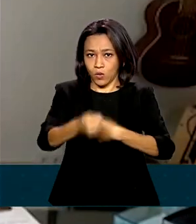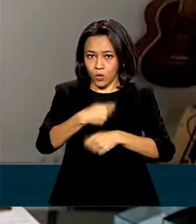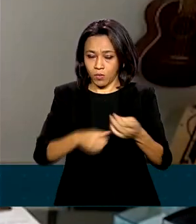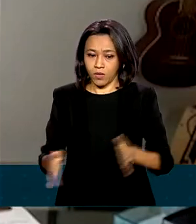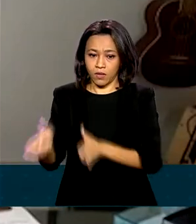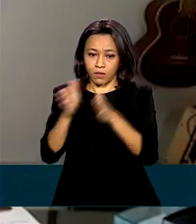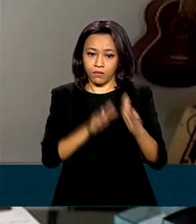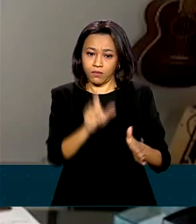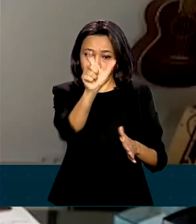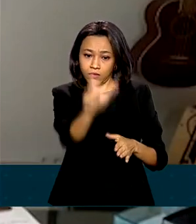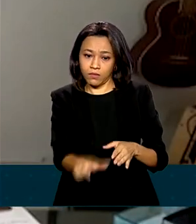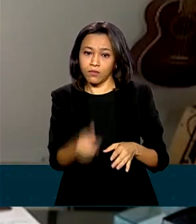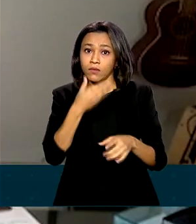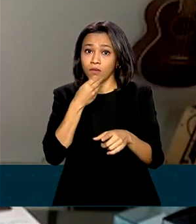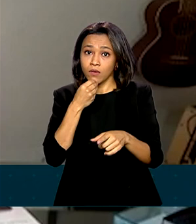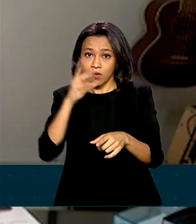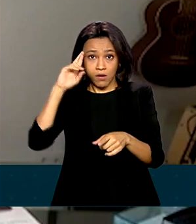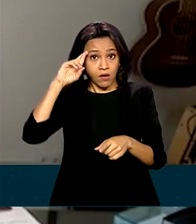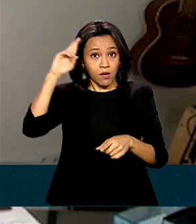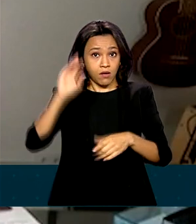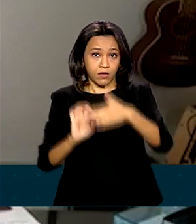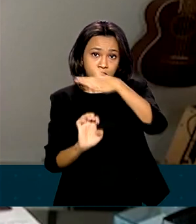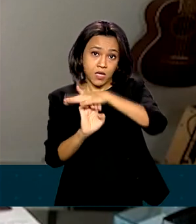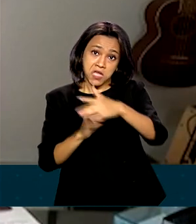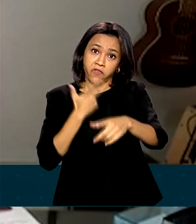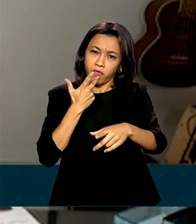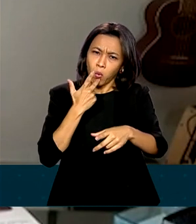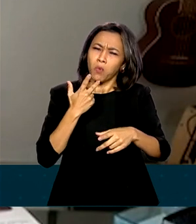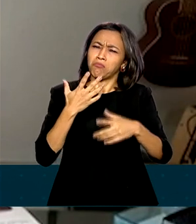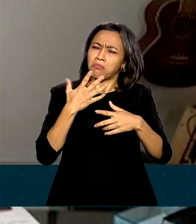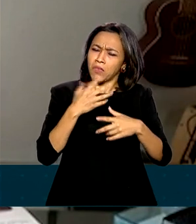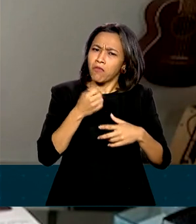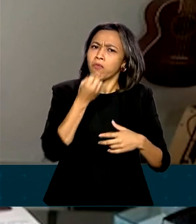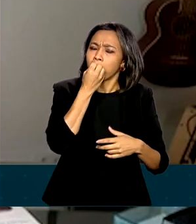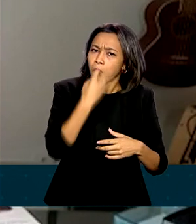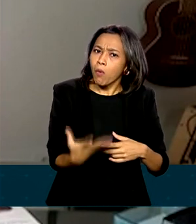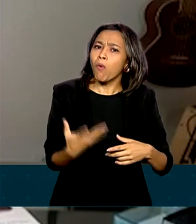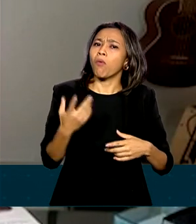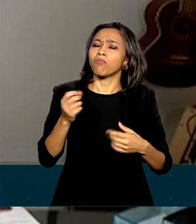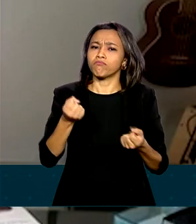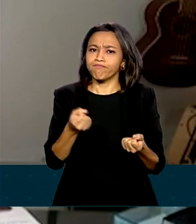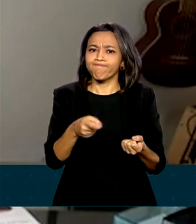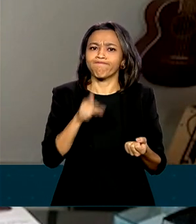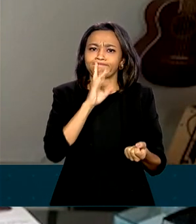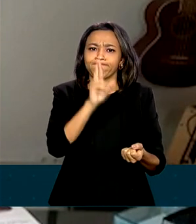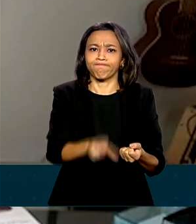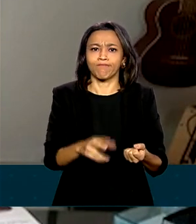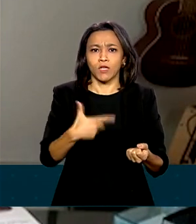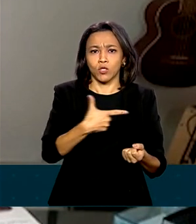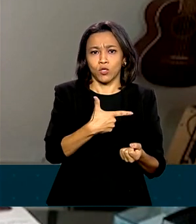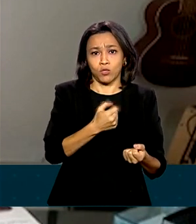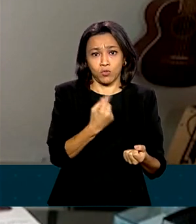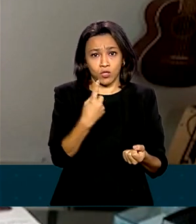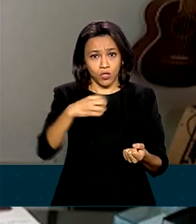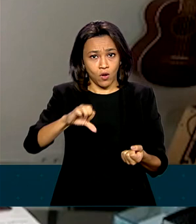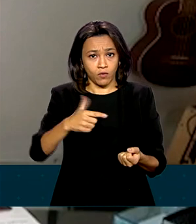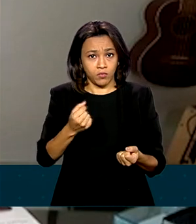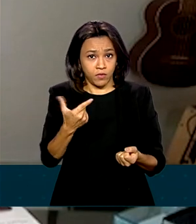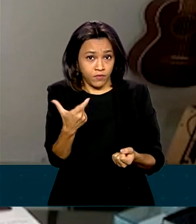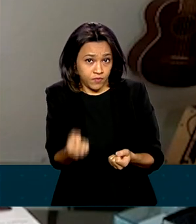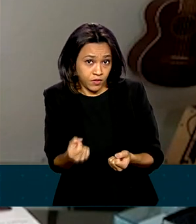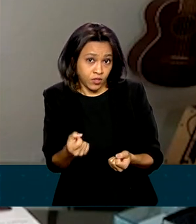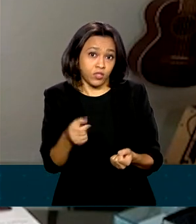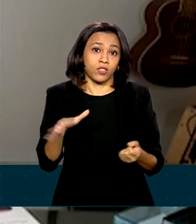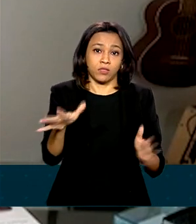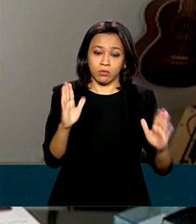empresário do ramo agrícola chama atenção para o bom resultado da safra 2019 e 2020, com destaque nas